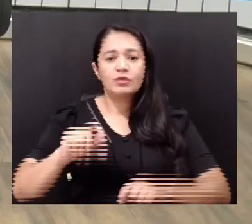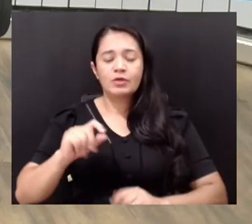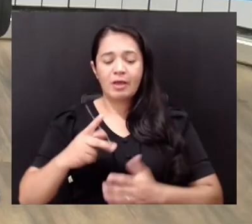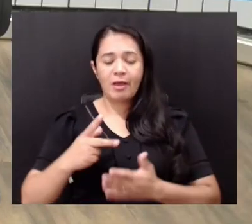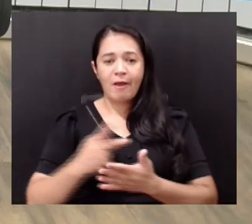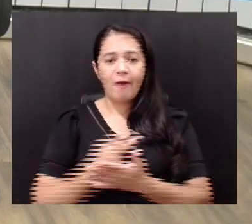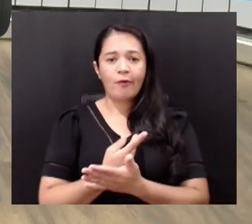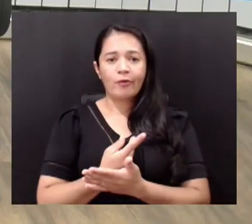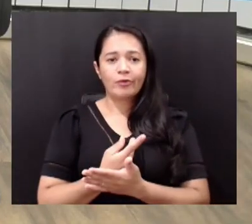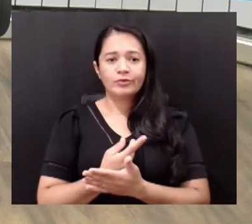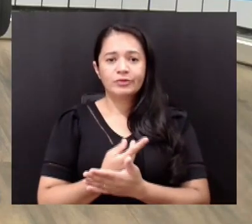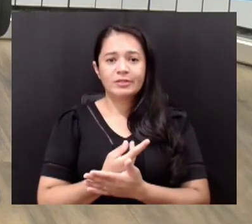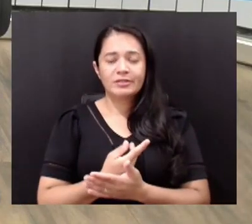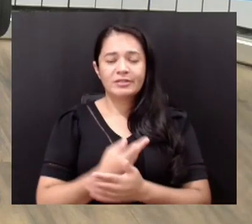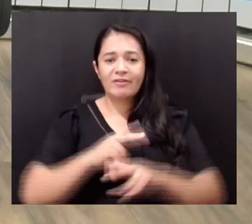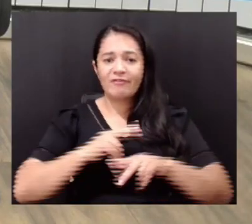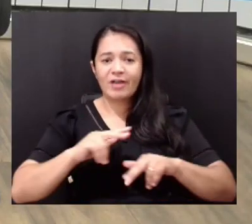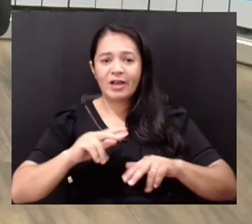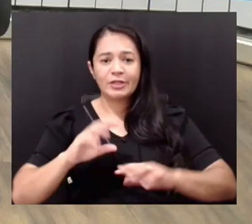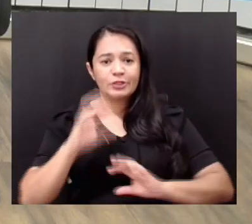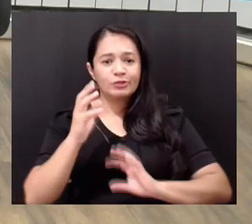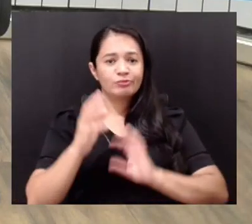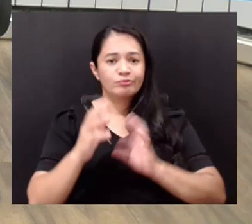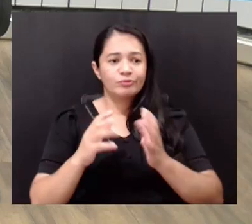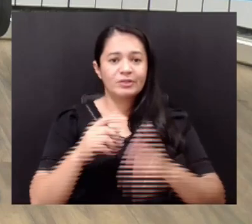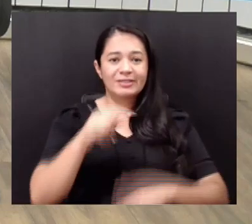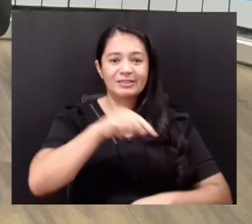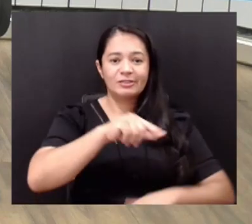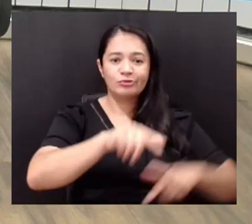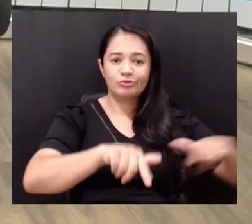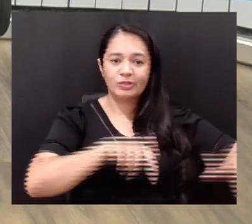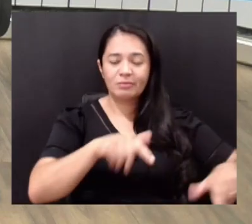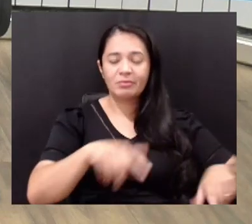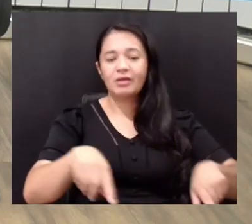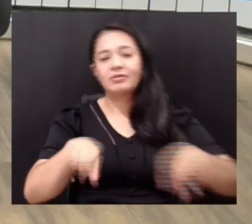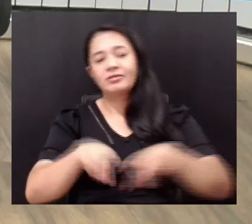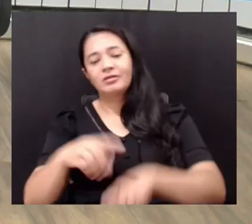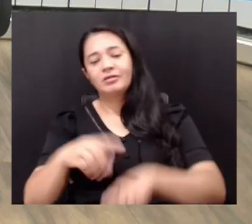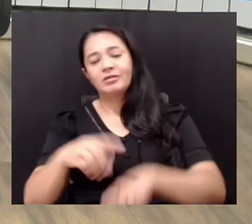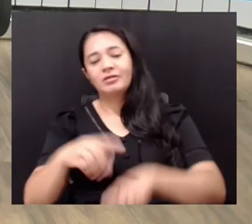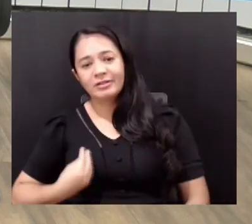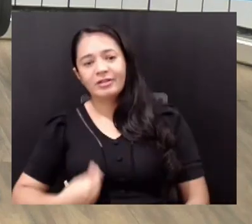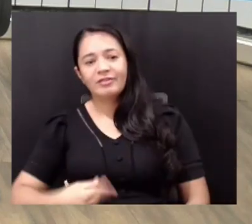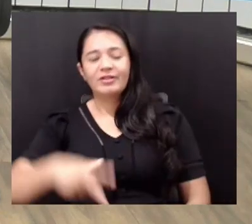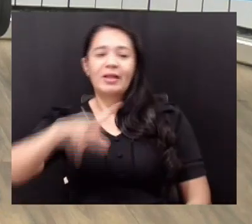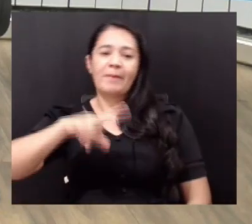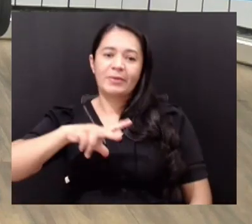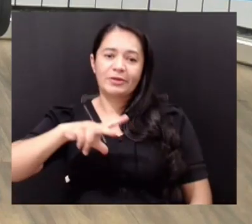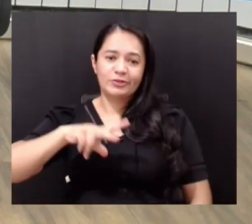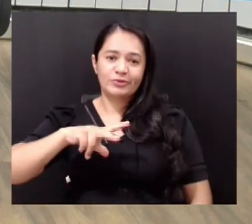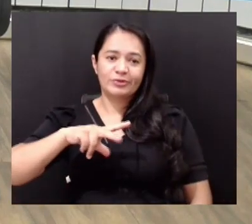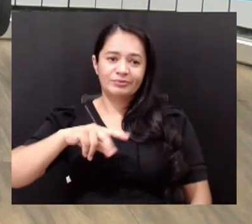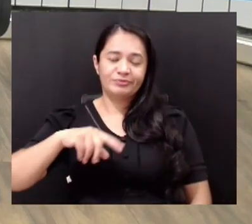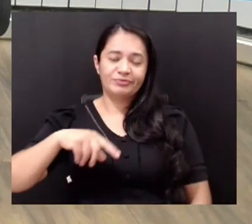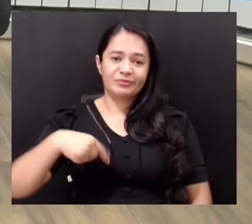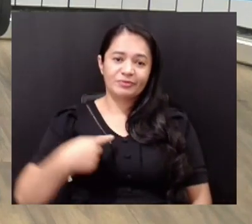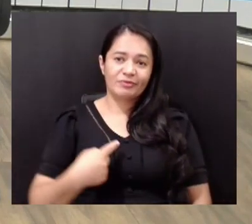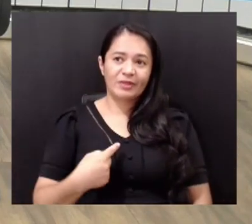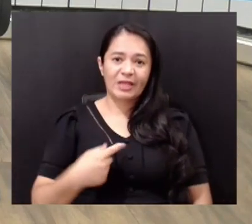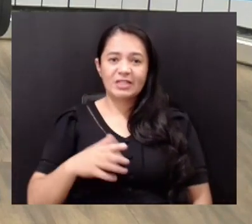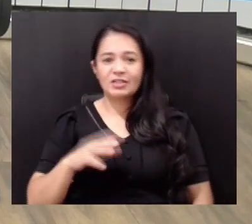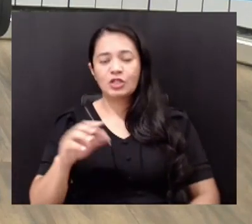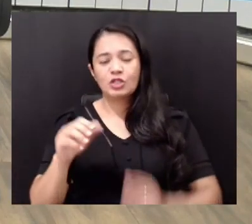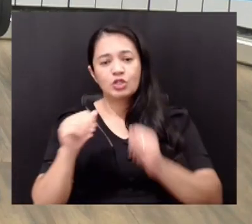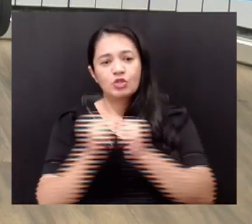nossas questões pessoais. Quando isso se junta, algumas pessoas, em geral, a gente diz que 15%